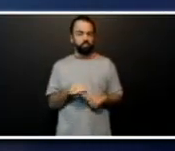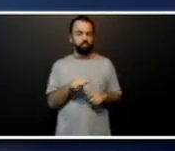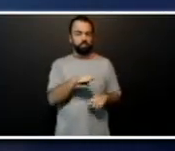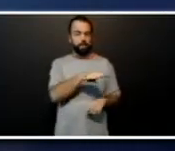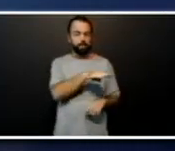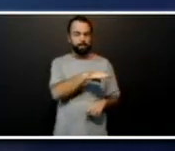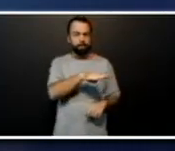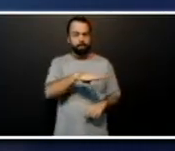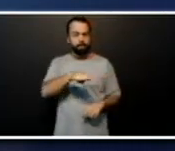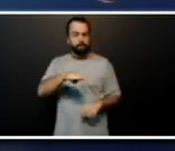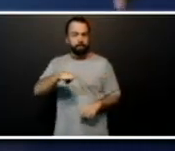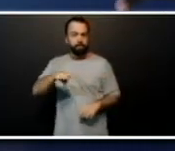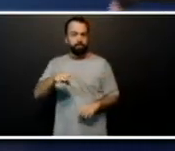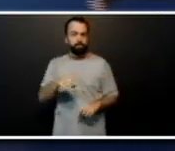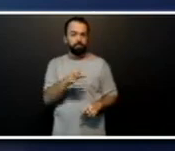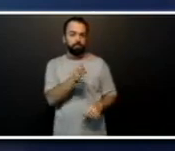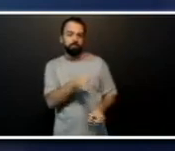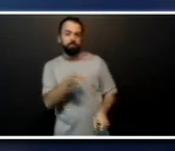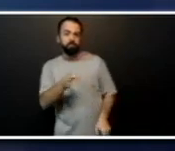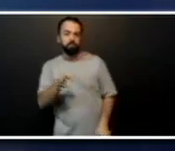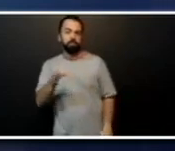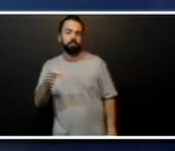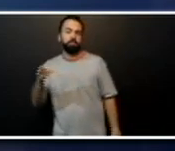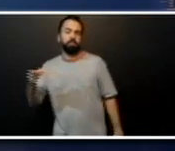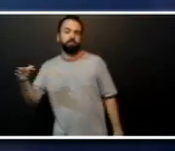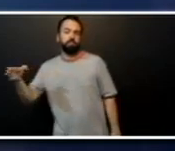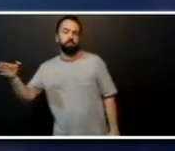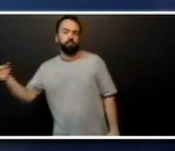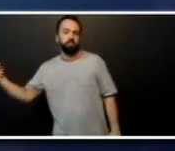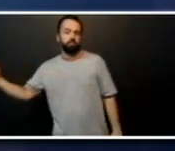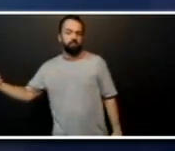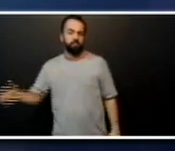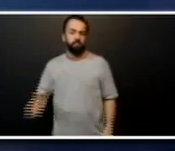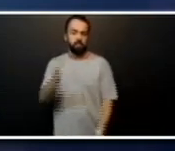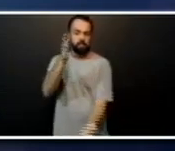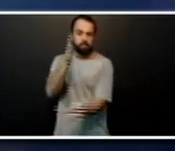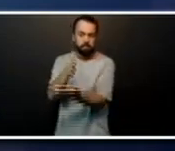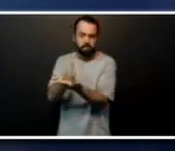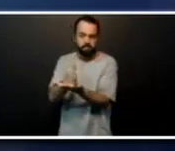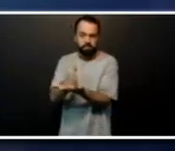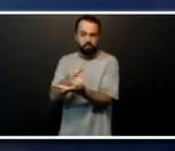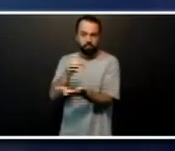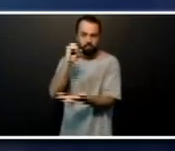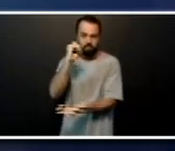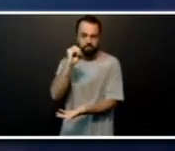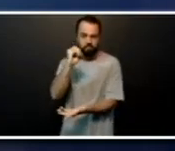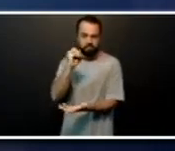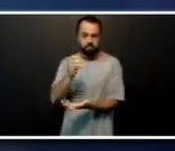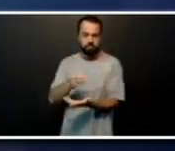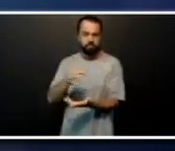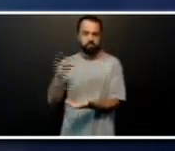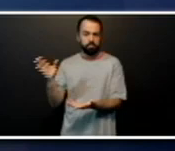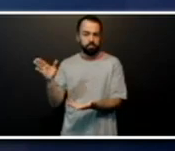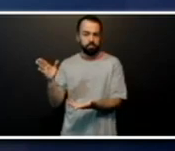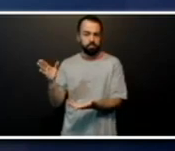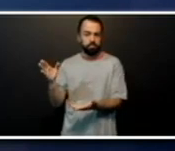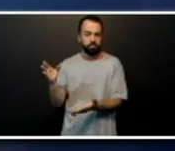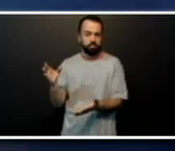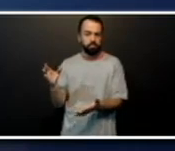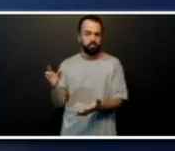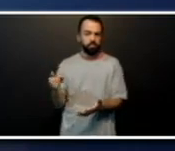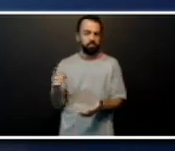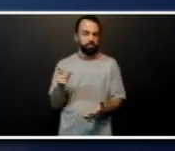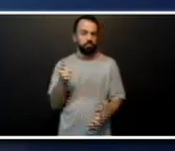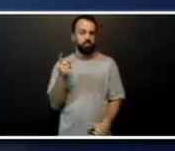isso aqui denota uma sequência. A partir do 0 para cá,